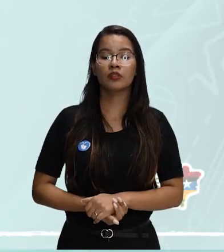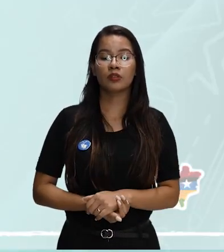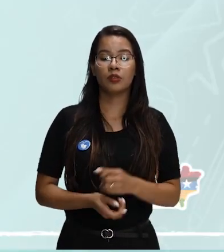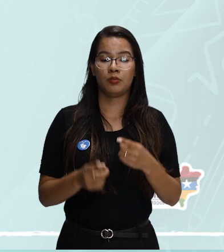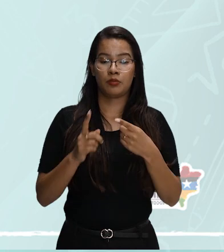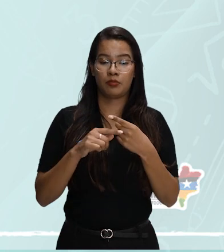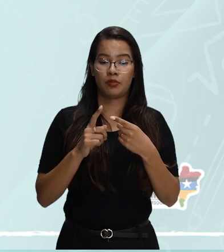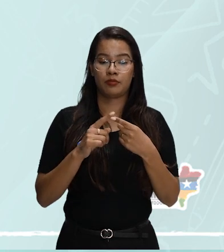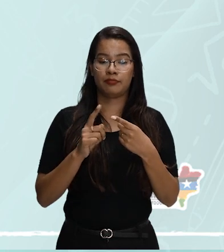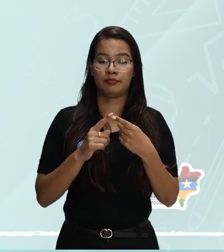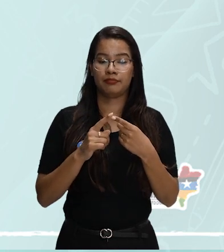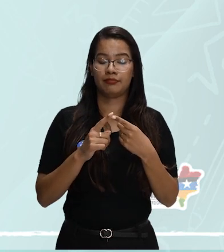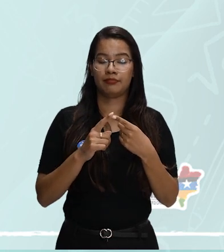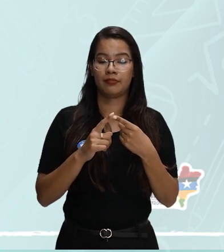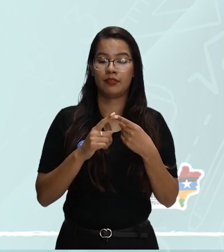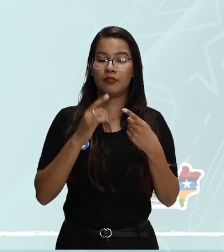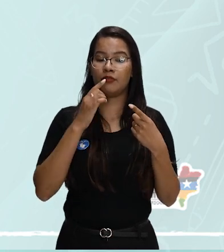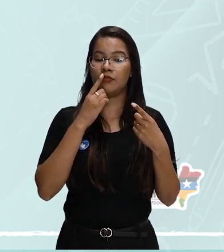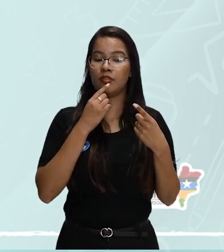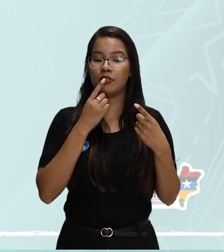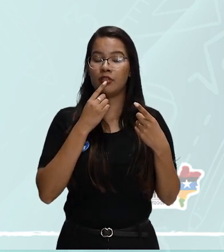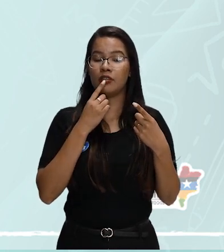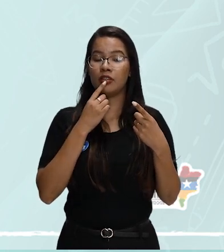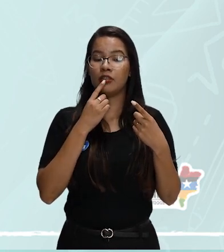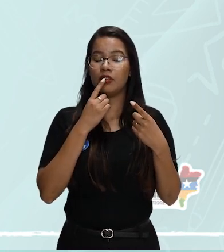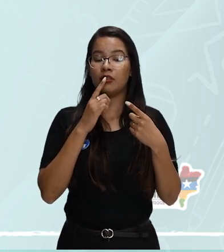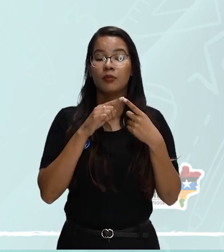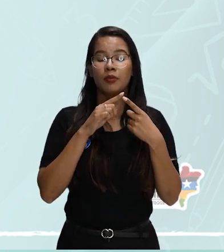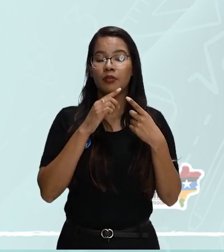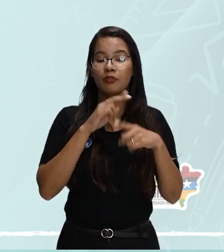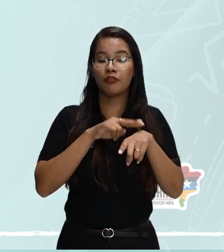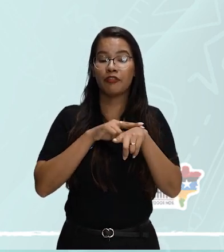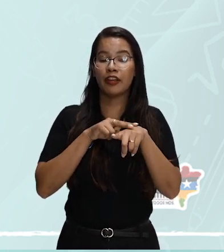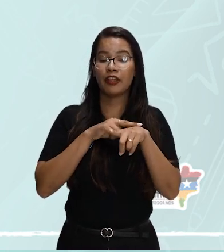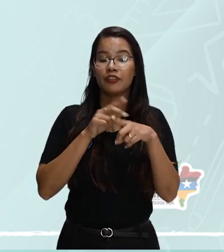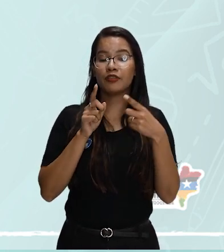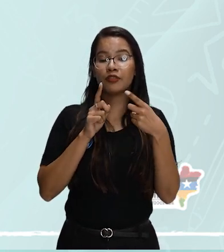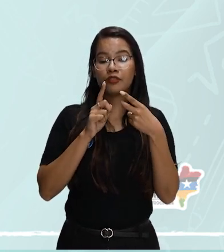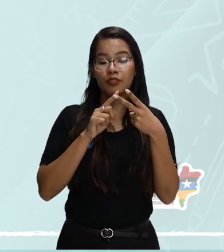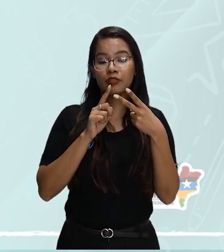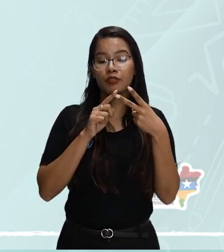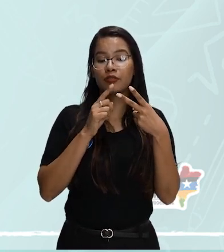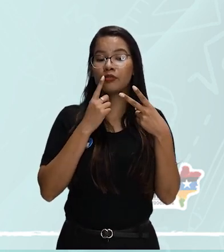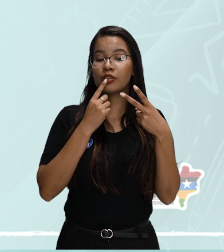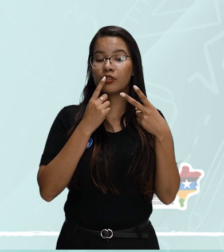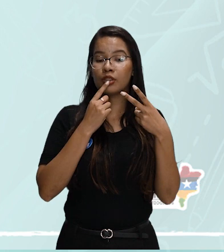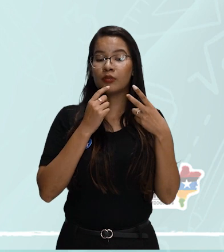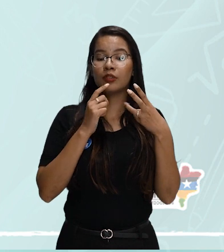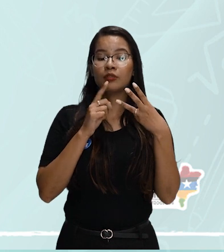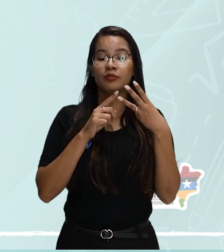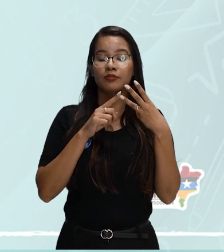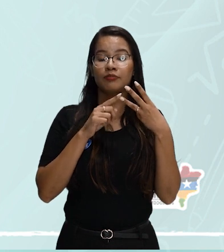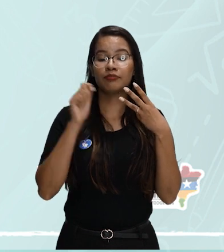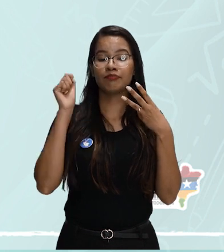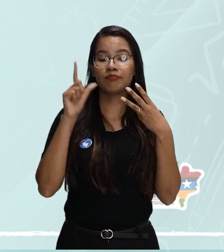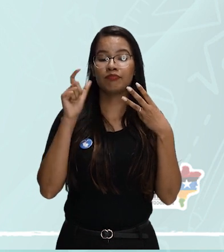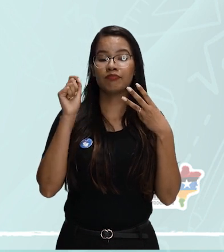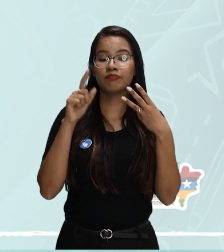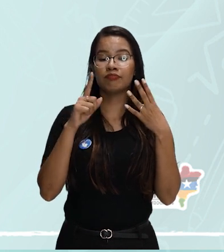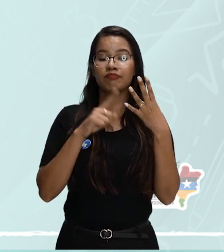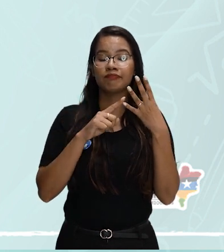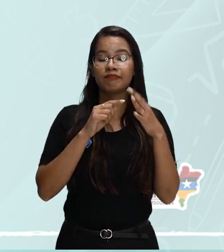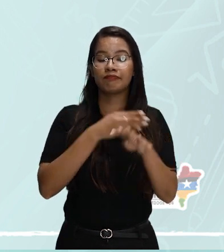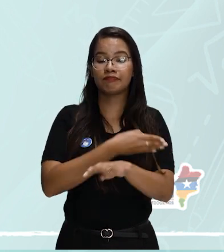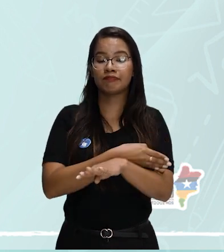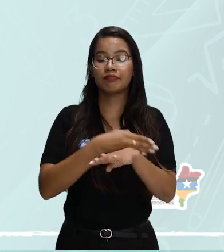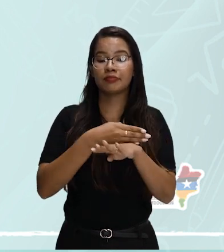preto. Certo? O da cor vermelha, quando a luz branca bater nele, a luz branca tem todas as